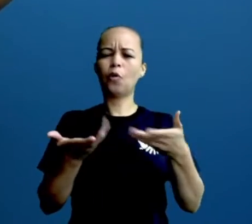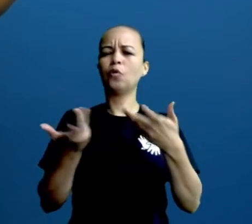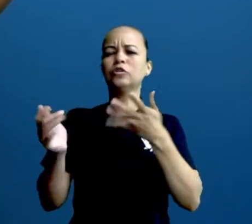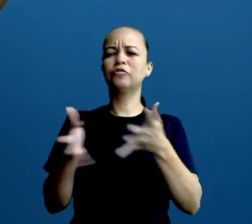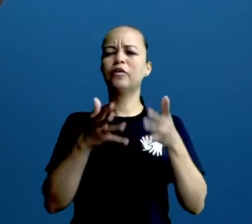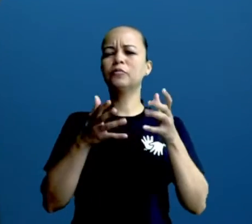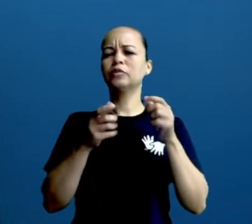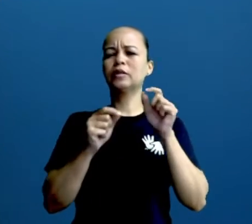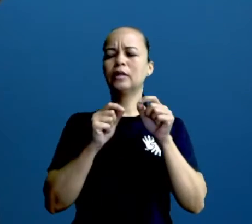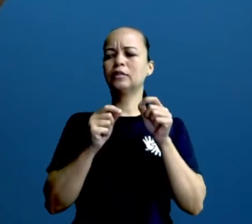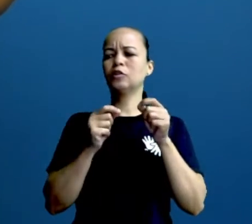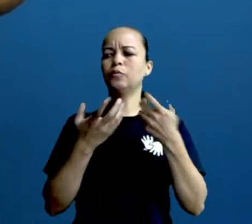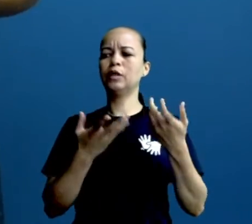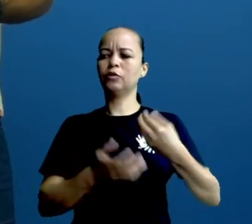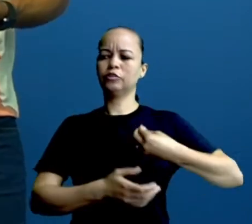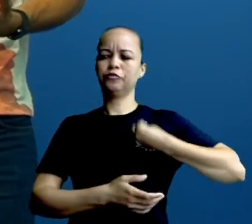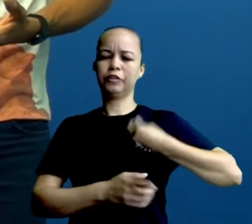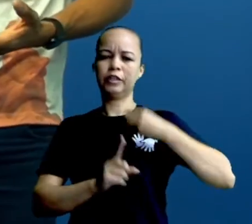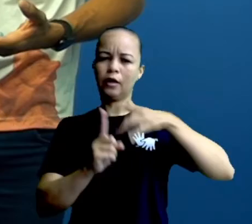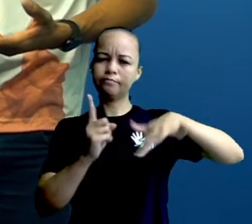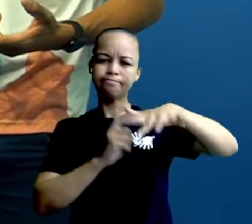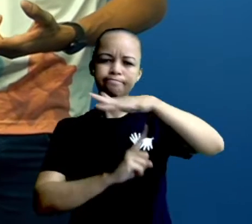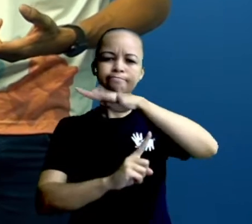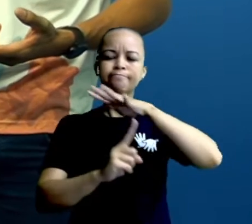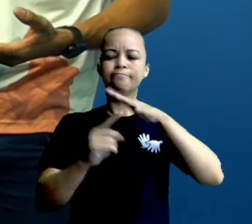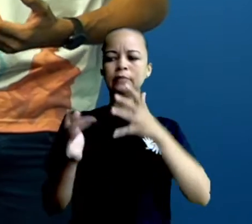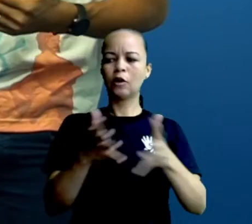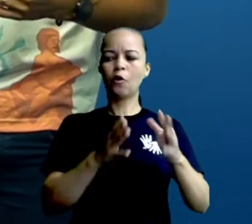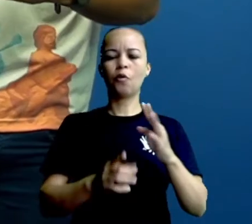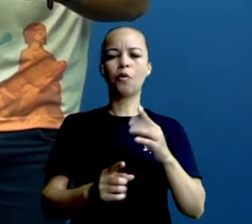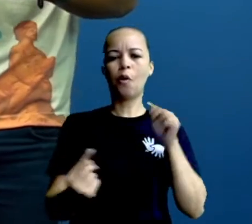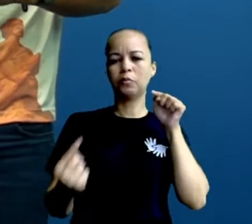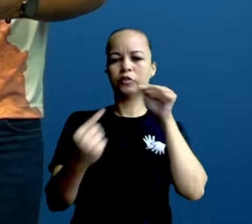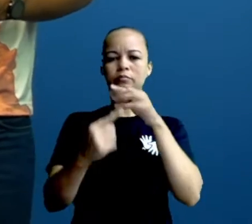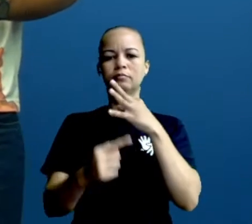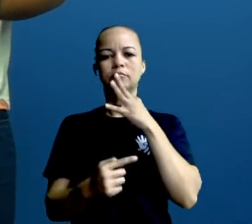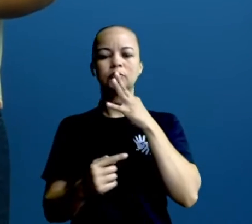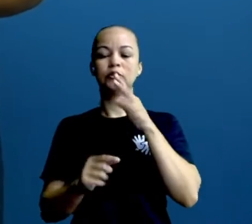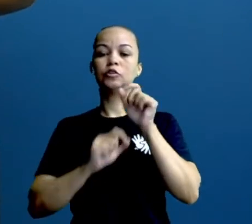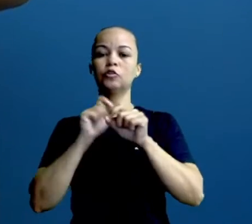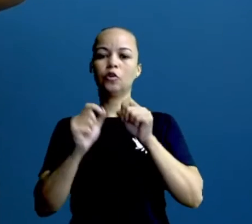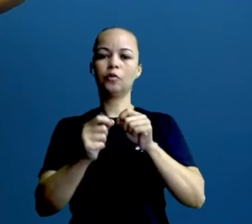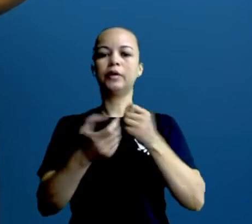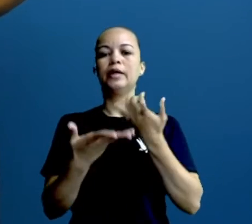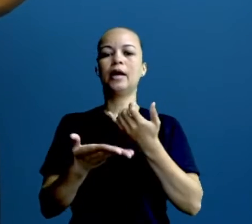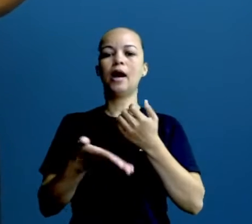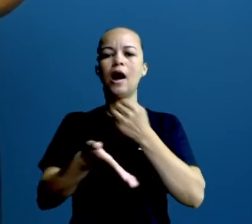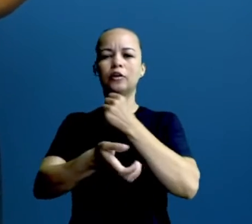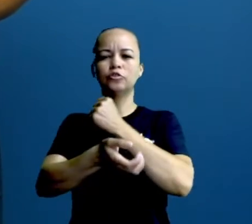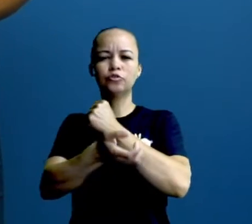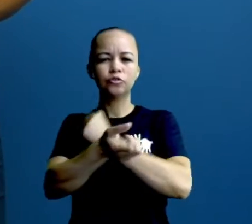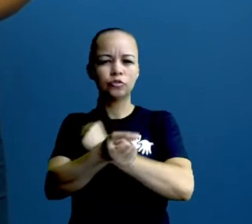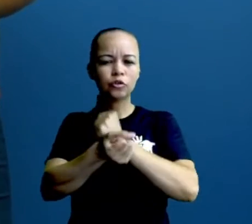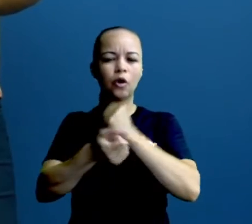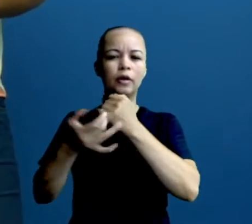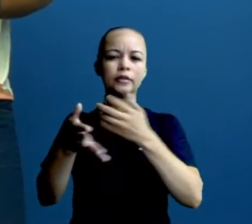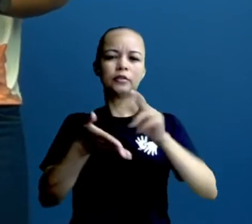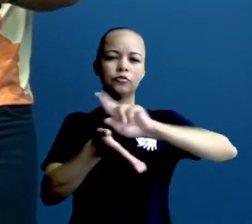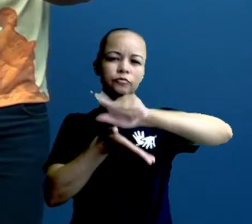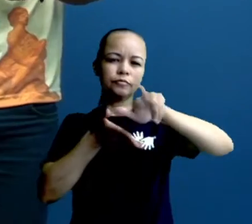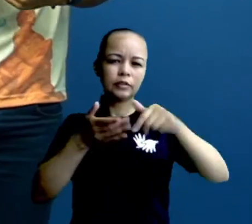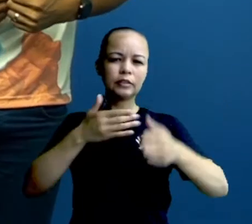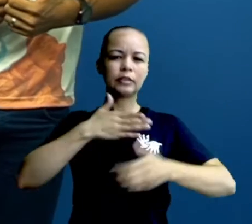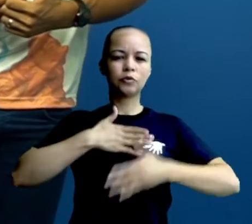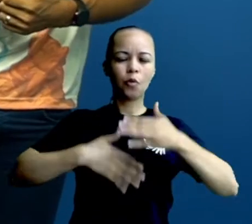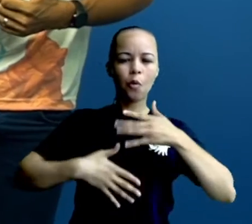sobre o eixo vida e ambiente e o objeto de conhecimento são sobre as drogas e os seus efeitos no organismo humano. Portanto,